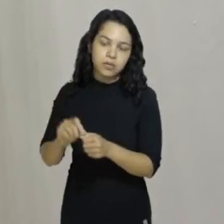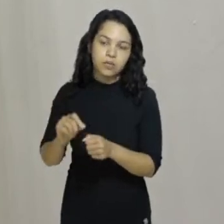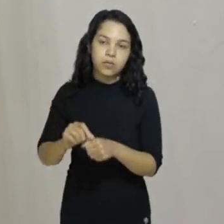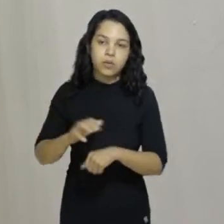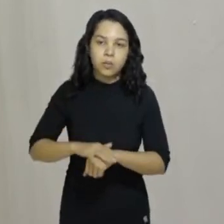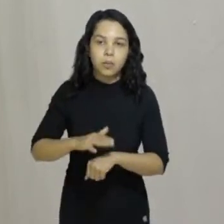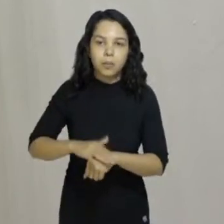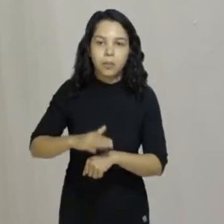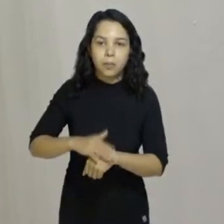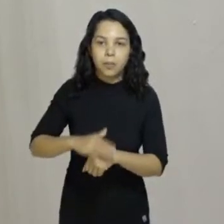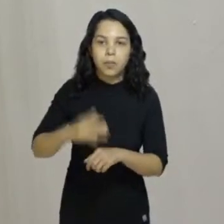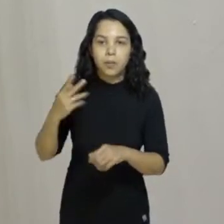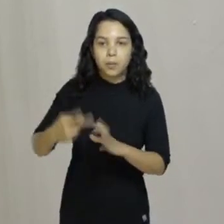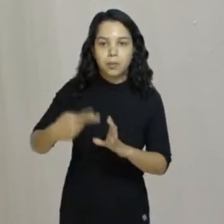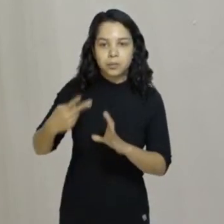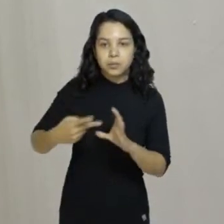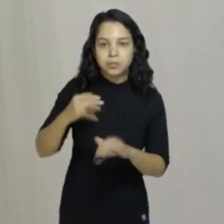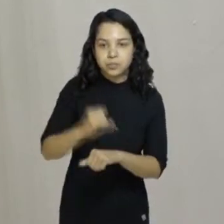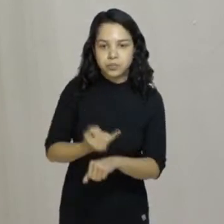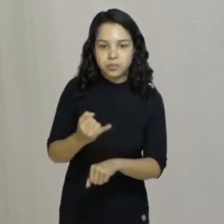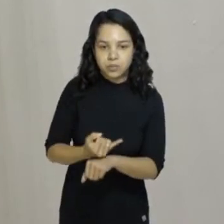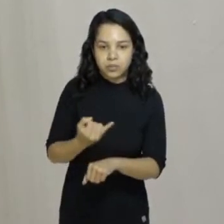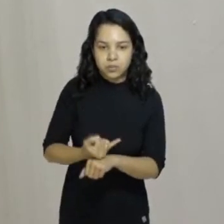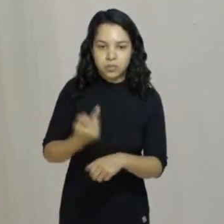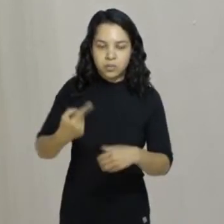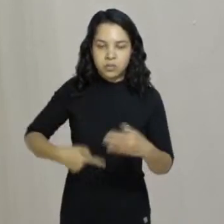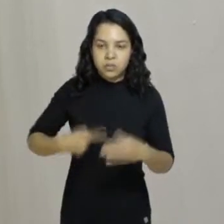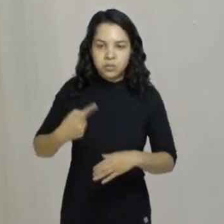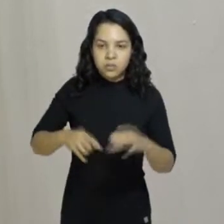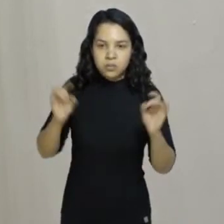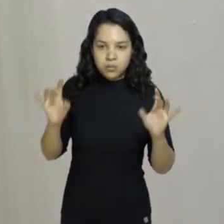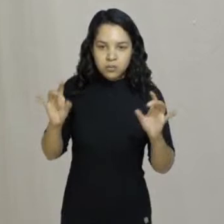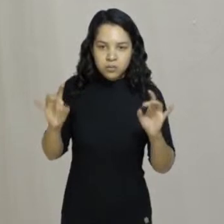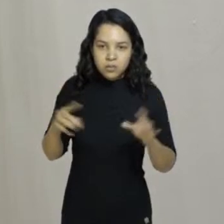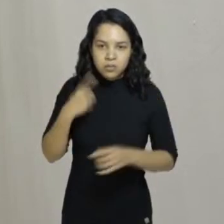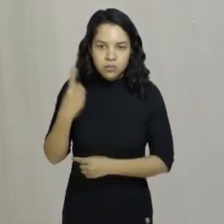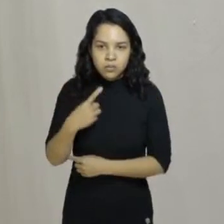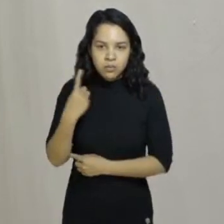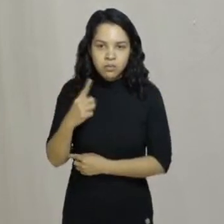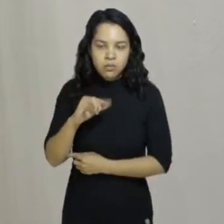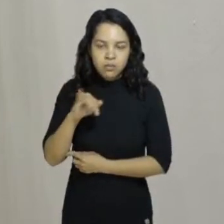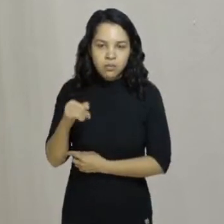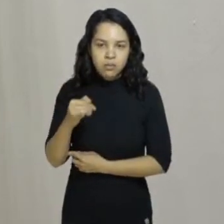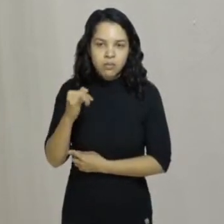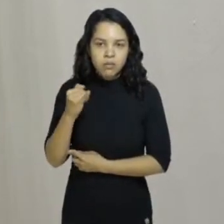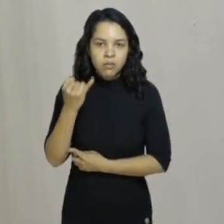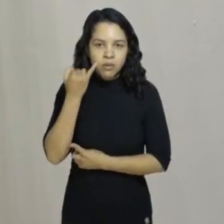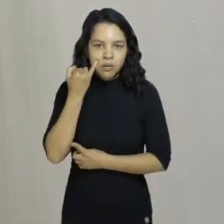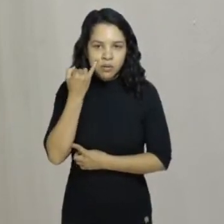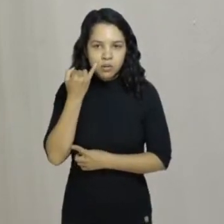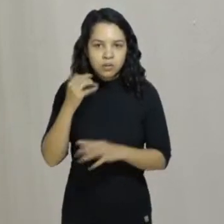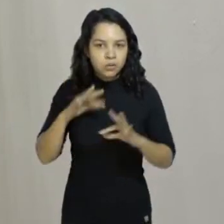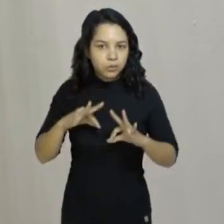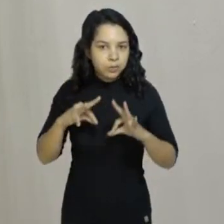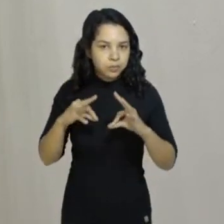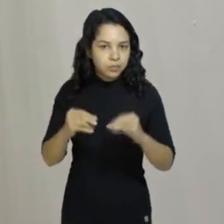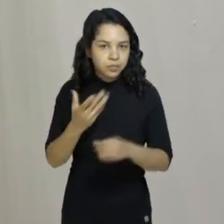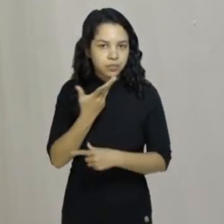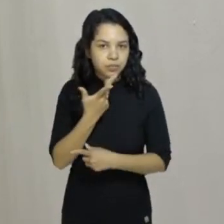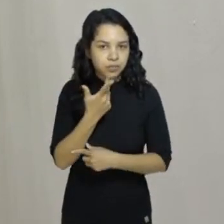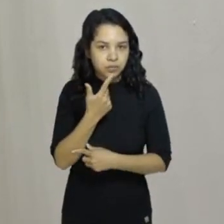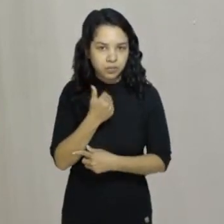câmara de vereadores de Joinville através dessa comissão especial Deputado Jaci Lopes todas as crianças